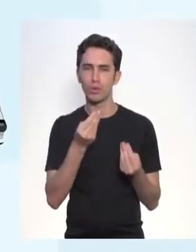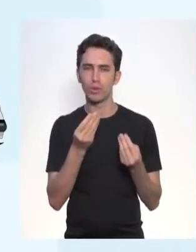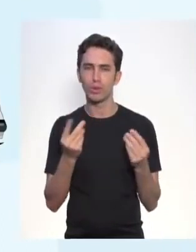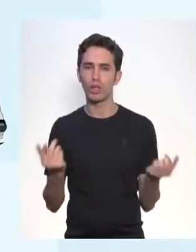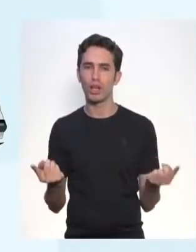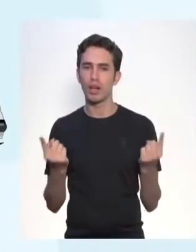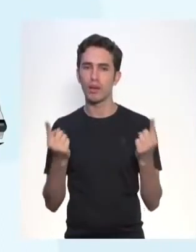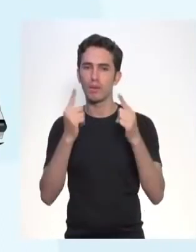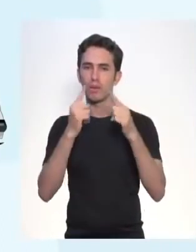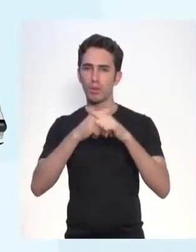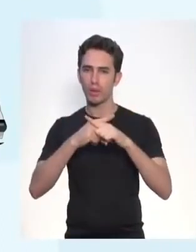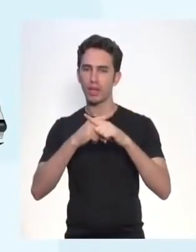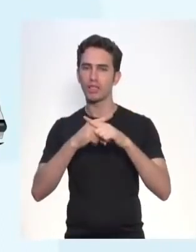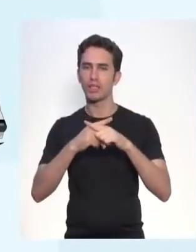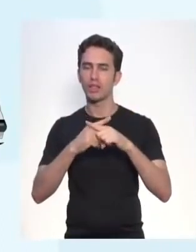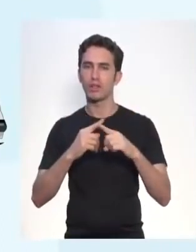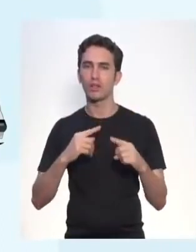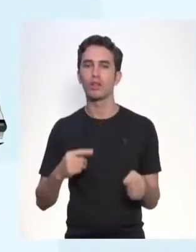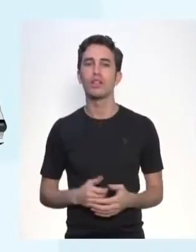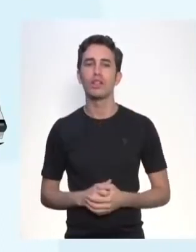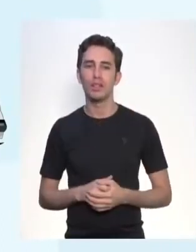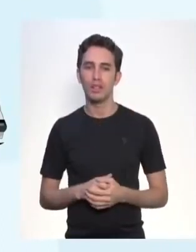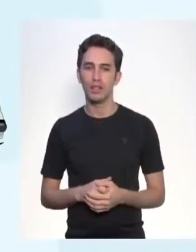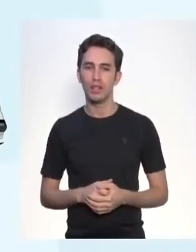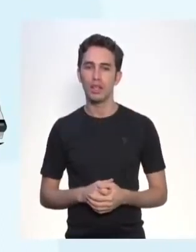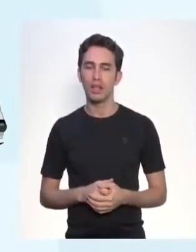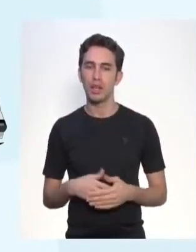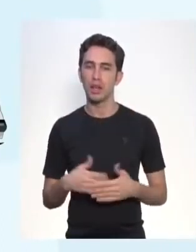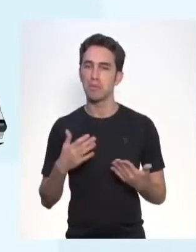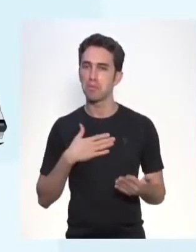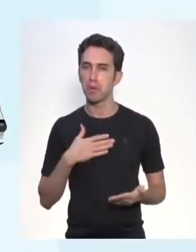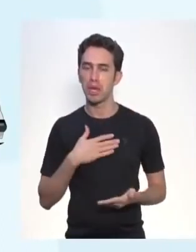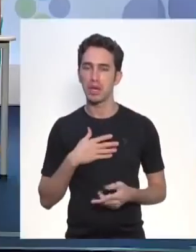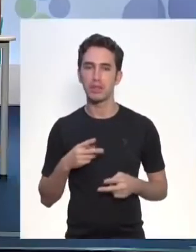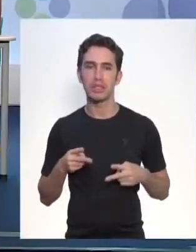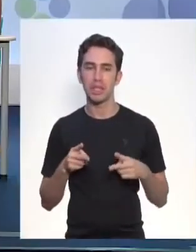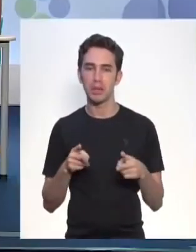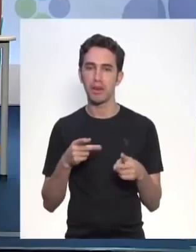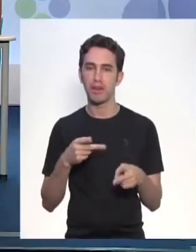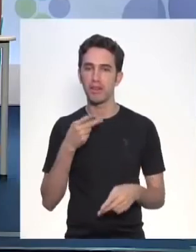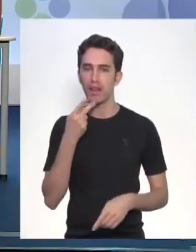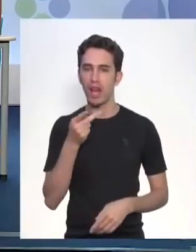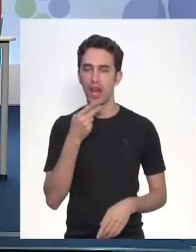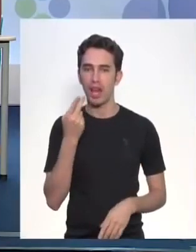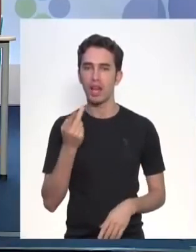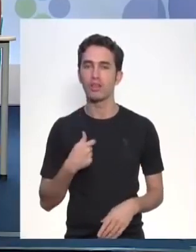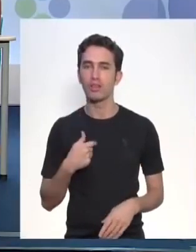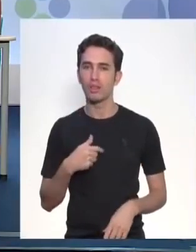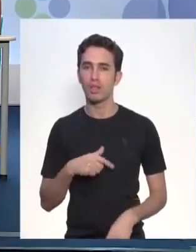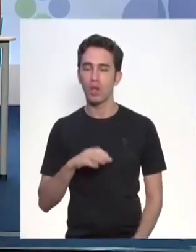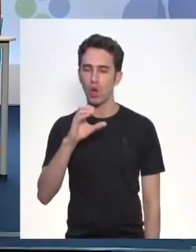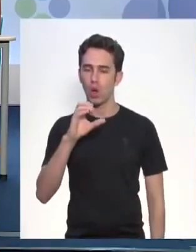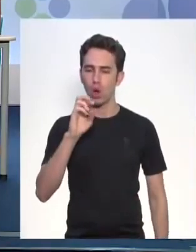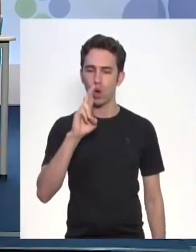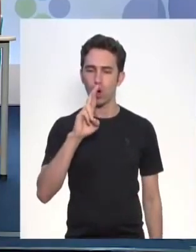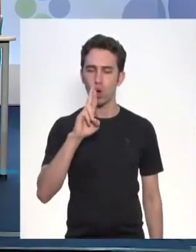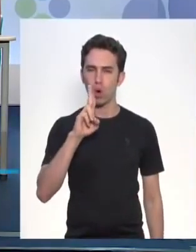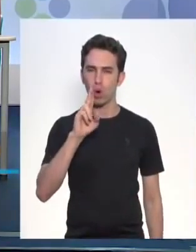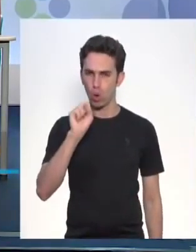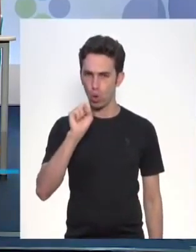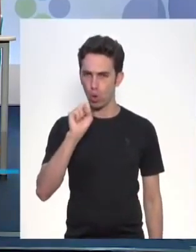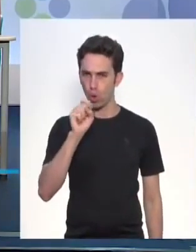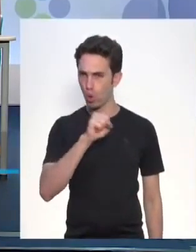em cruz, não é? Para mim, sempre foi uma multiplicação em X. Para mim também. Para mim, mas o pessoal gosta de falar